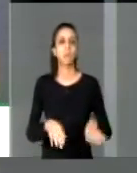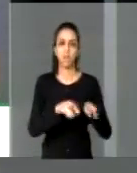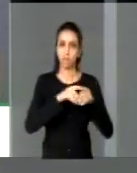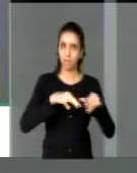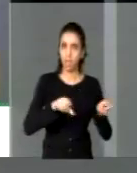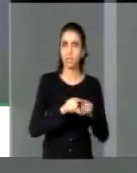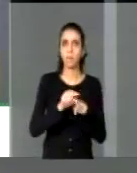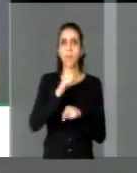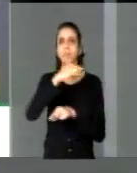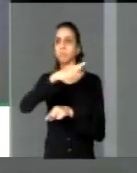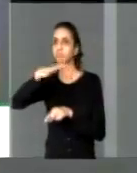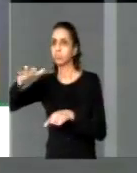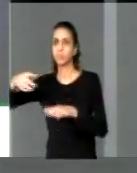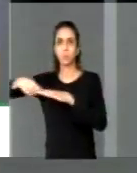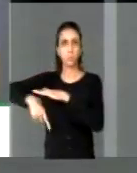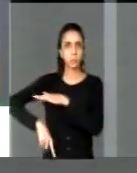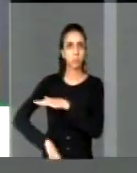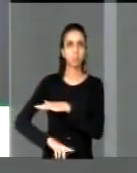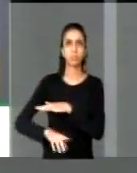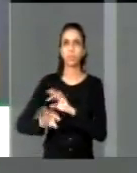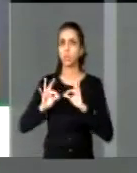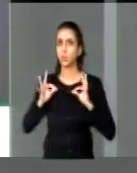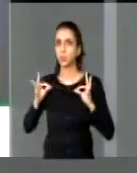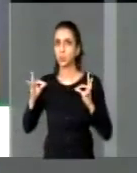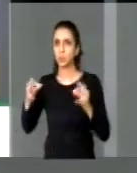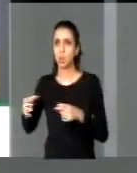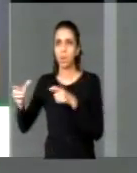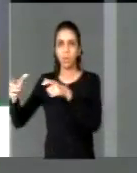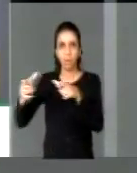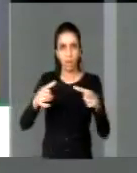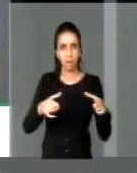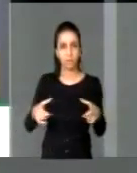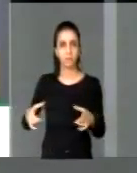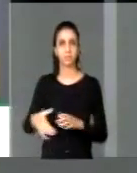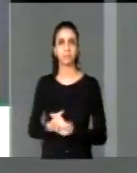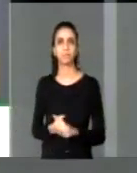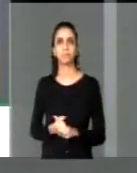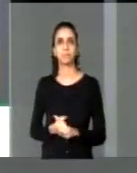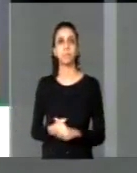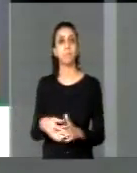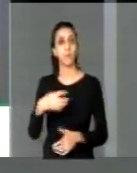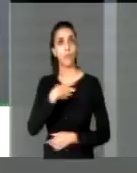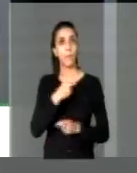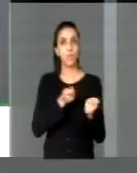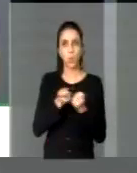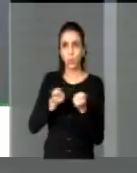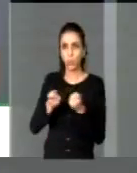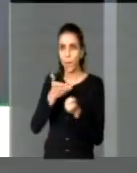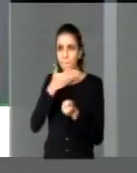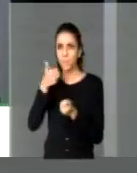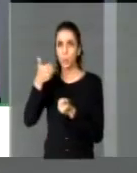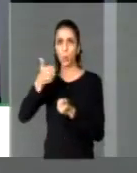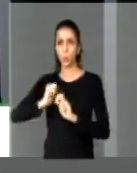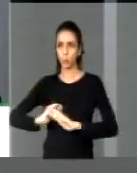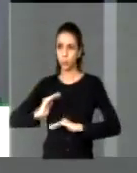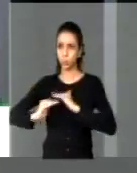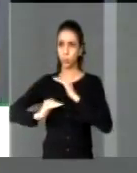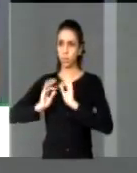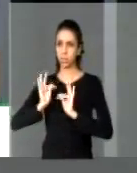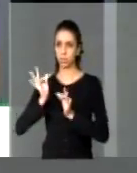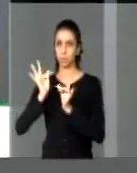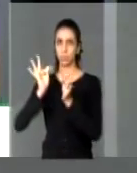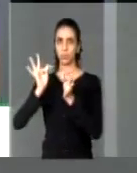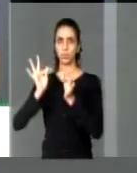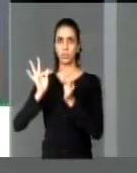rasas e blocos em águas profundas. Mecanismos de controle foram criados e aperfeiçoados para aferir a